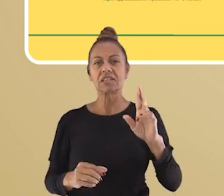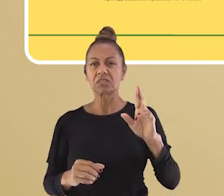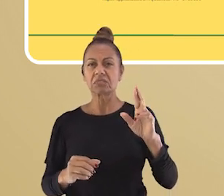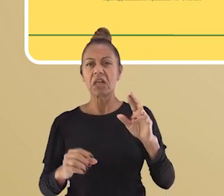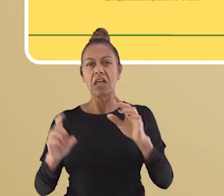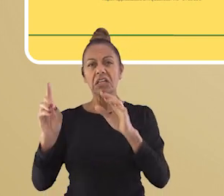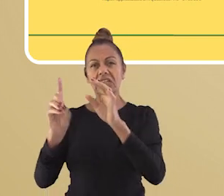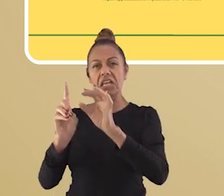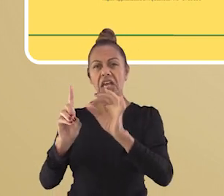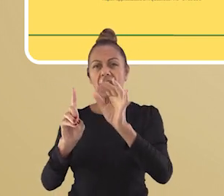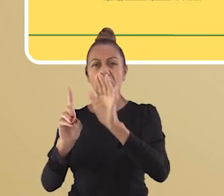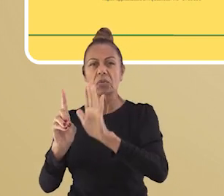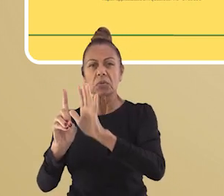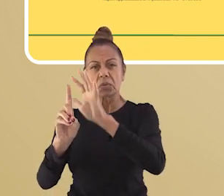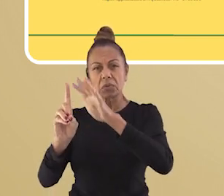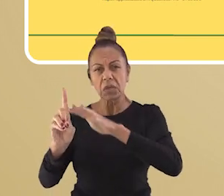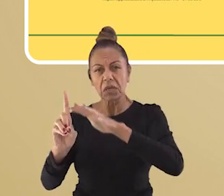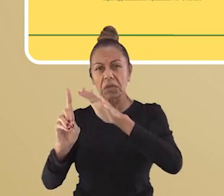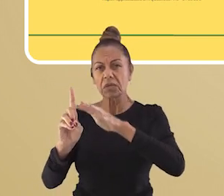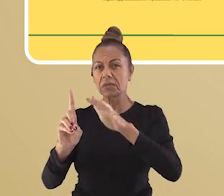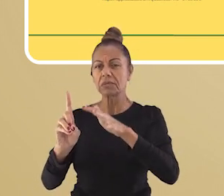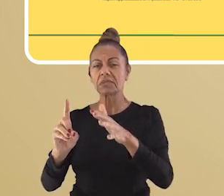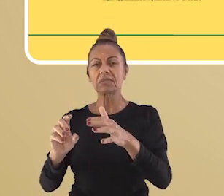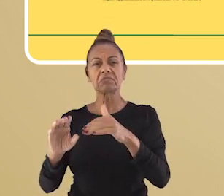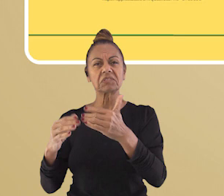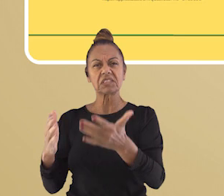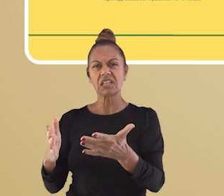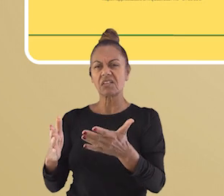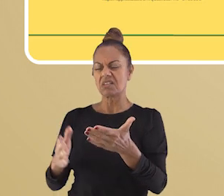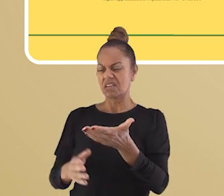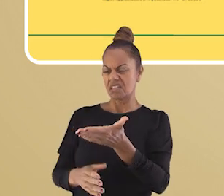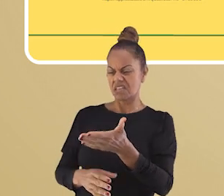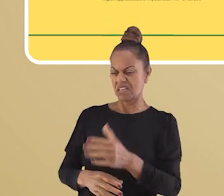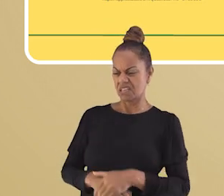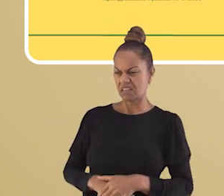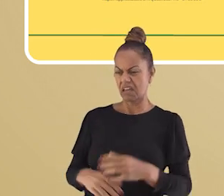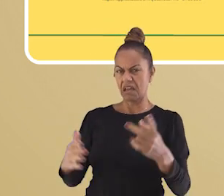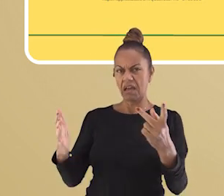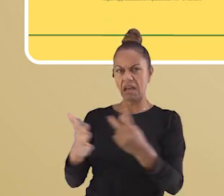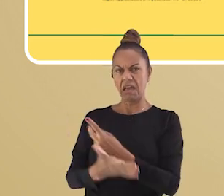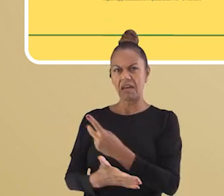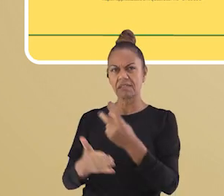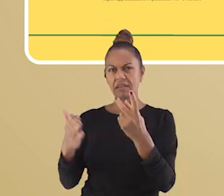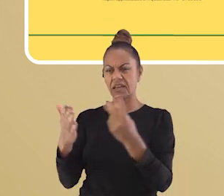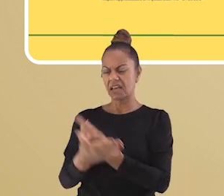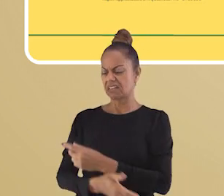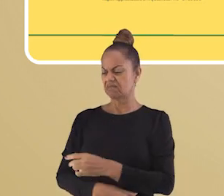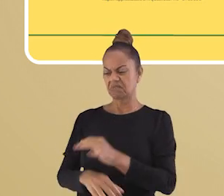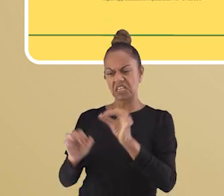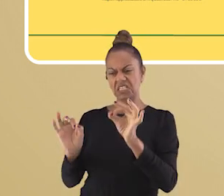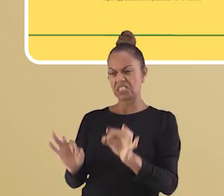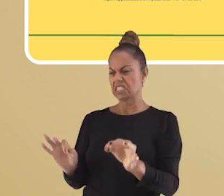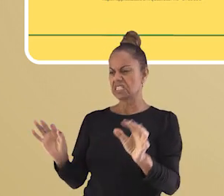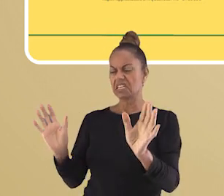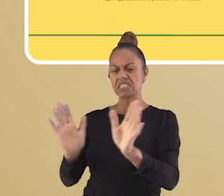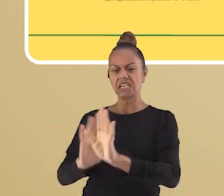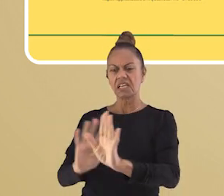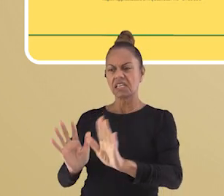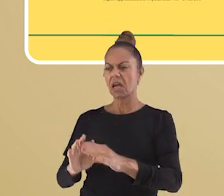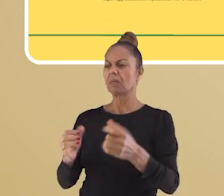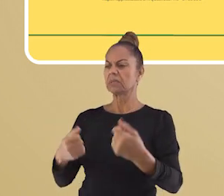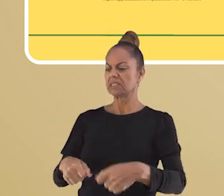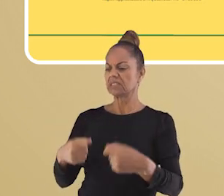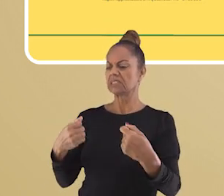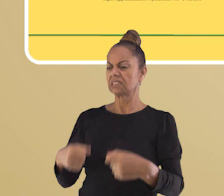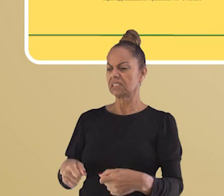espíritos, e logo procuraram catequizar esses povos, dizendo a eles que aquela forma não era certa de viver e